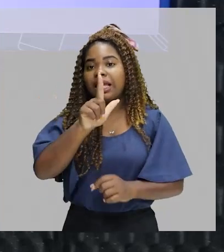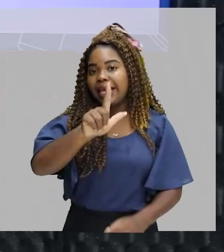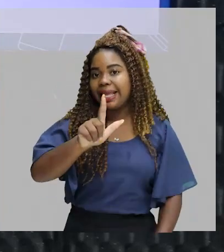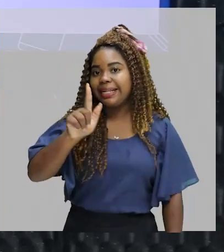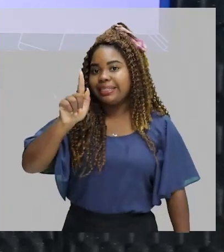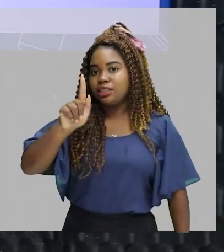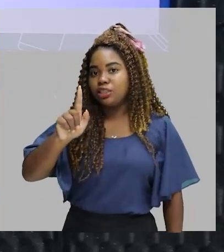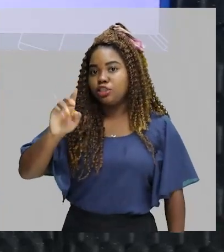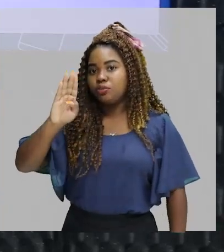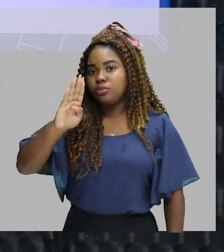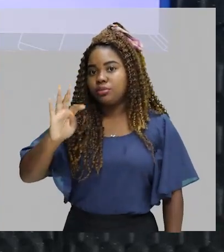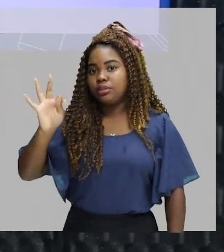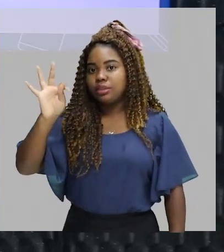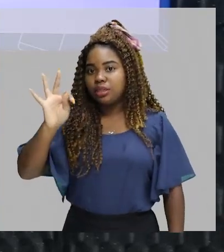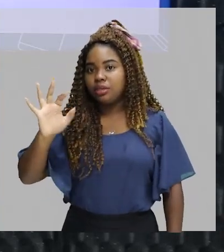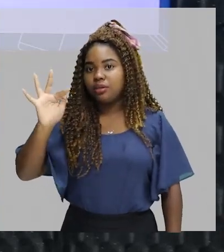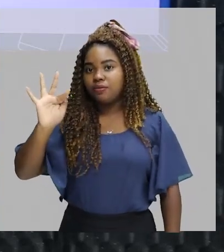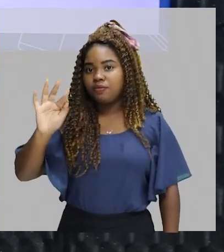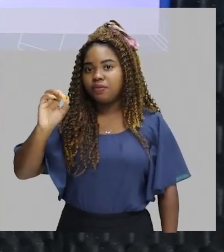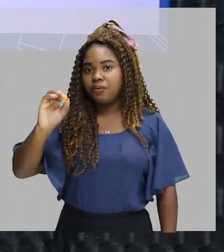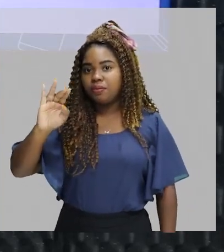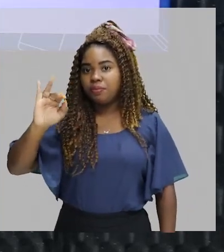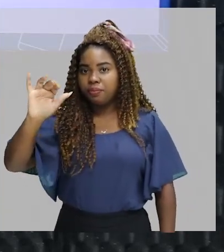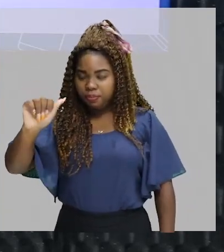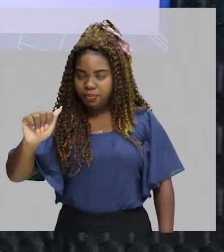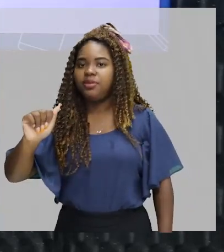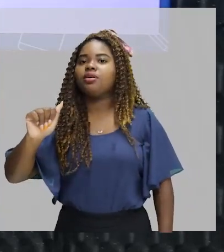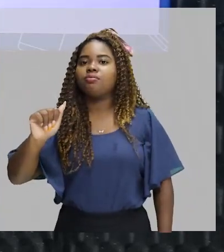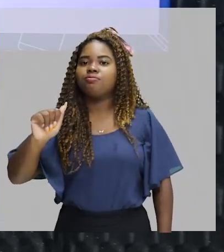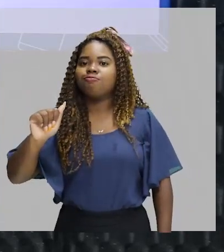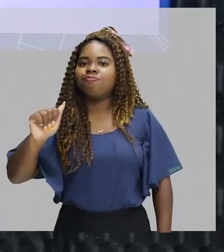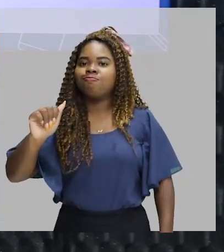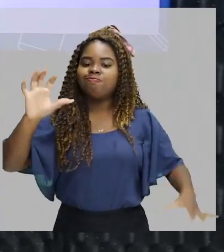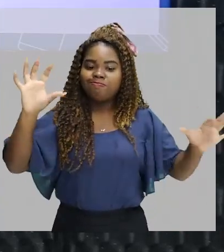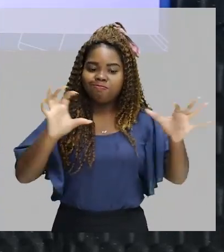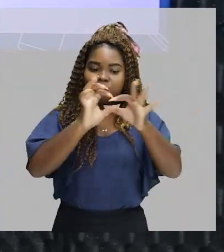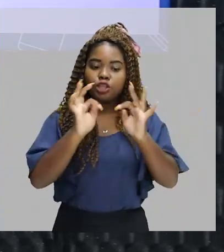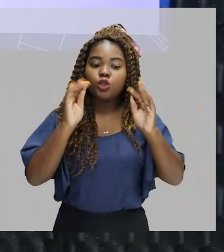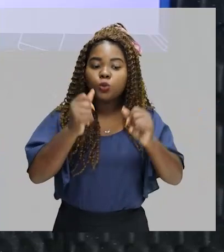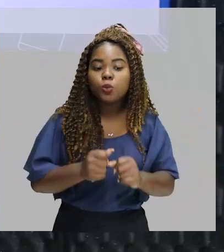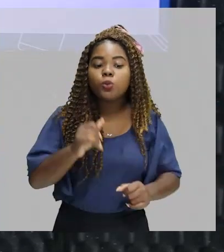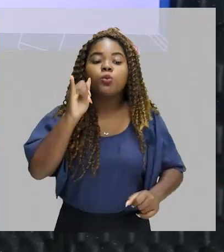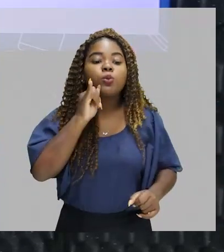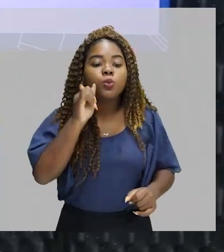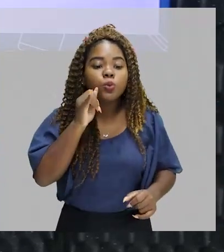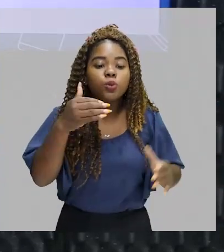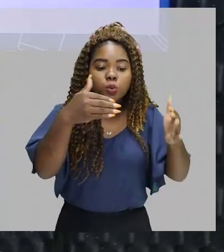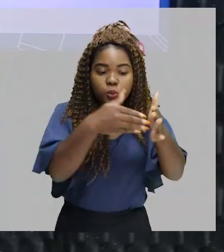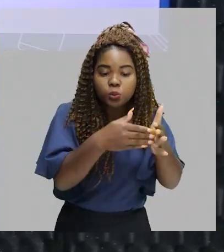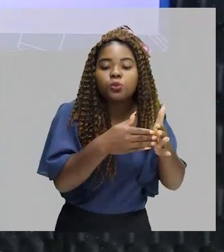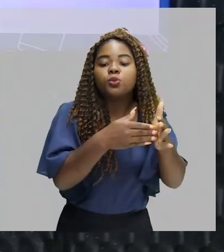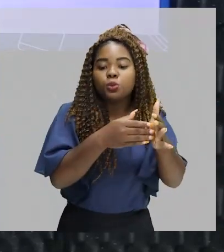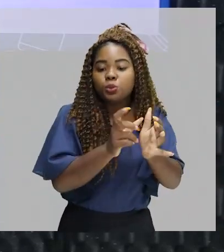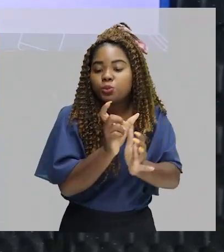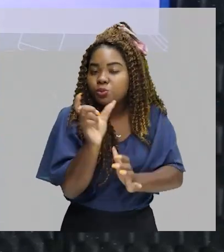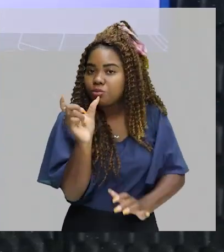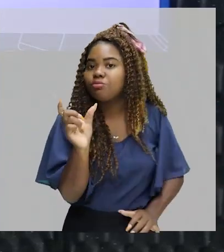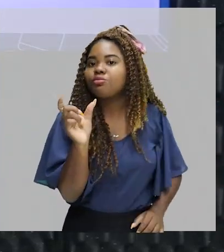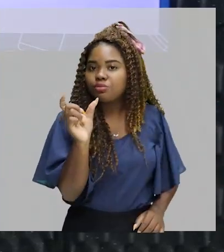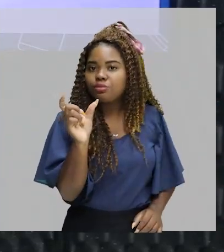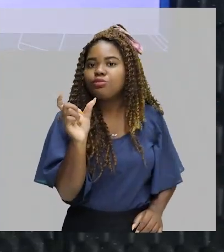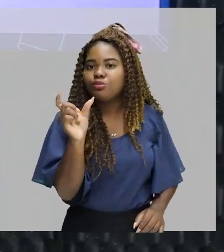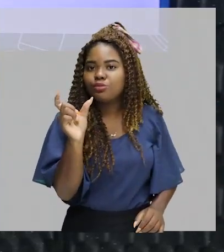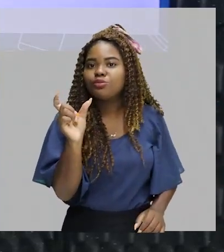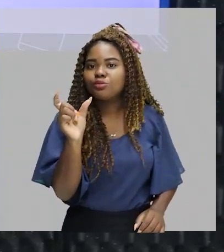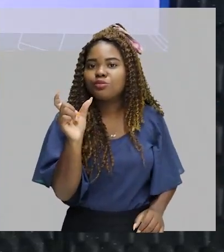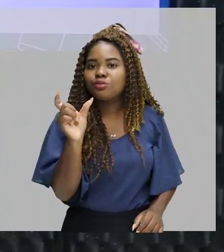LGBTfobia, que aí já engloba, né, tudo isso que foi citado como exemplo no final da nossa frase, da nossa citação